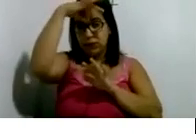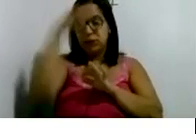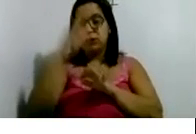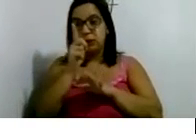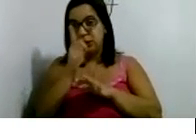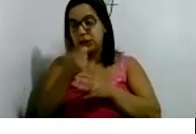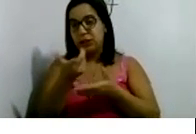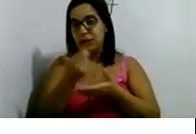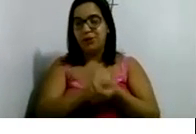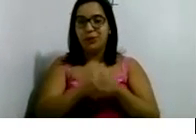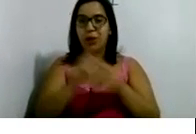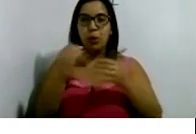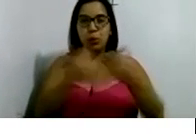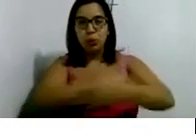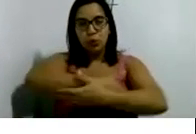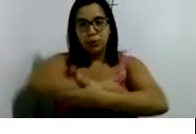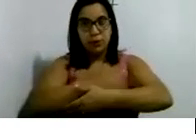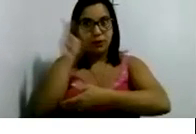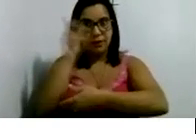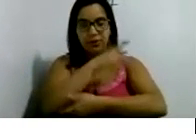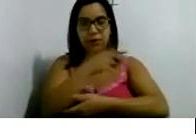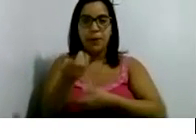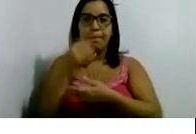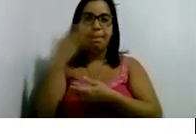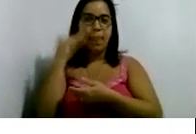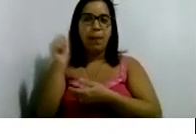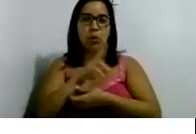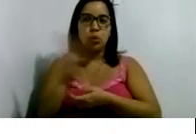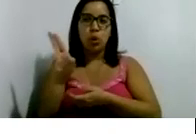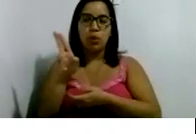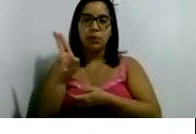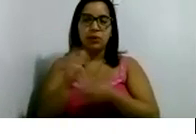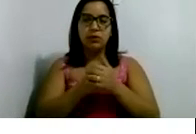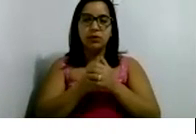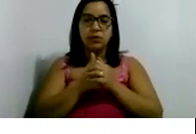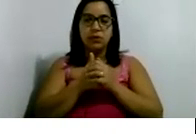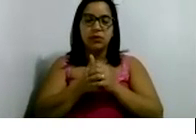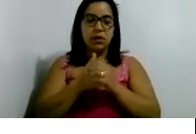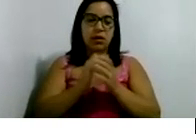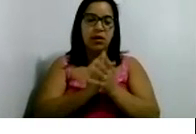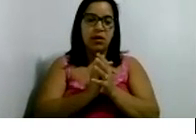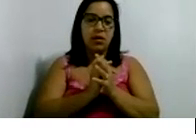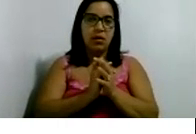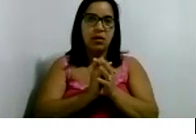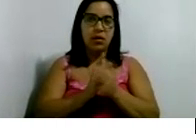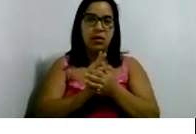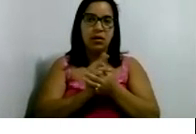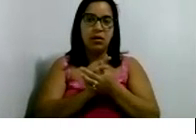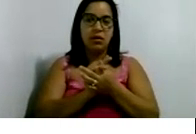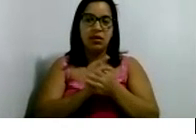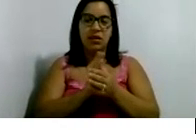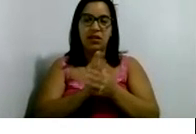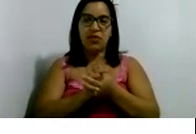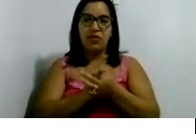do feto. Então, alguém sabe o nome de um exame que a gente faz para identificar o sexo